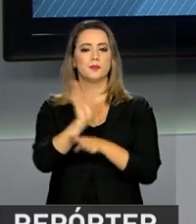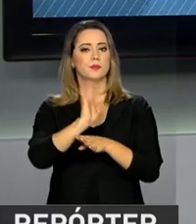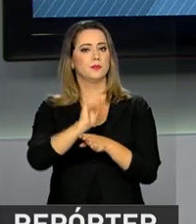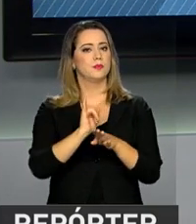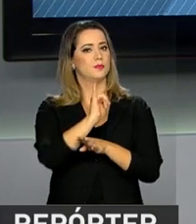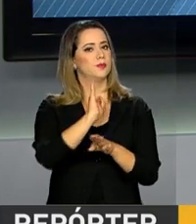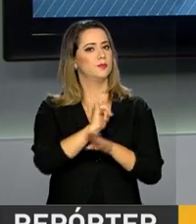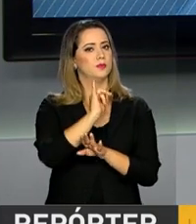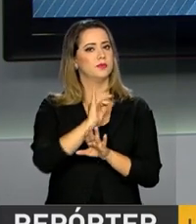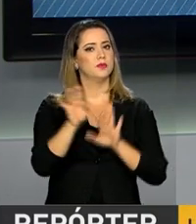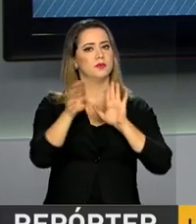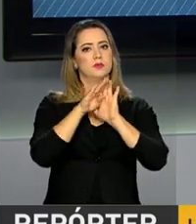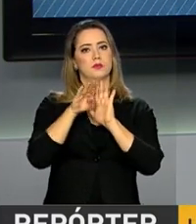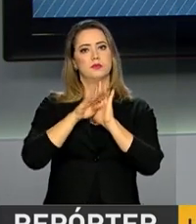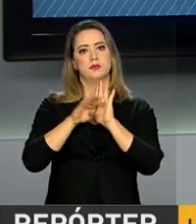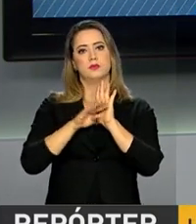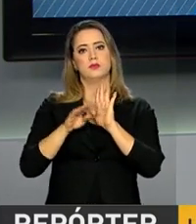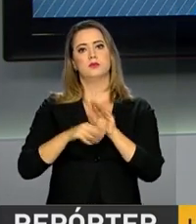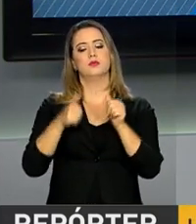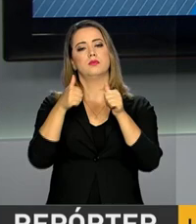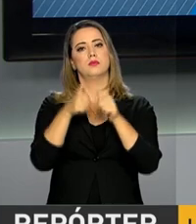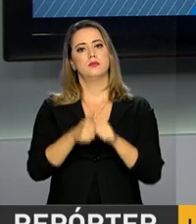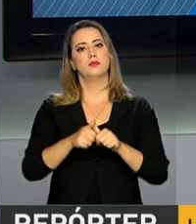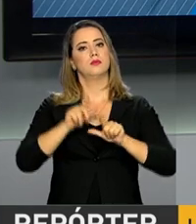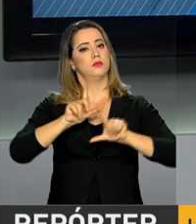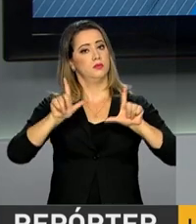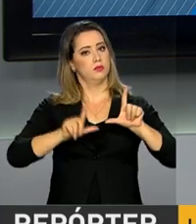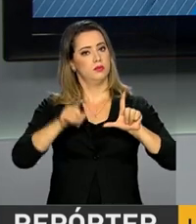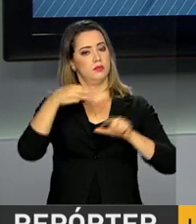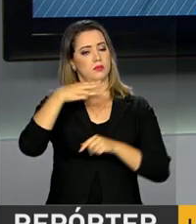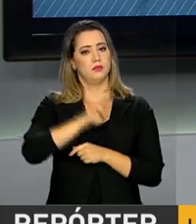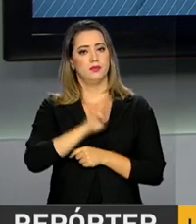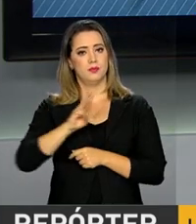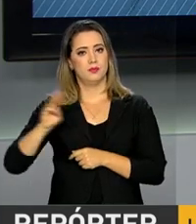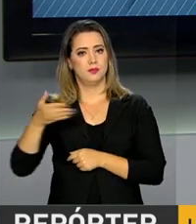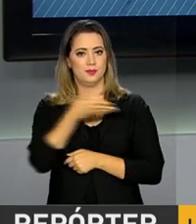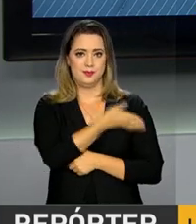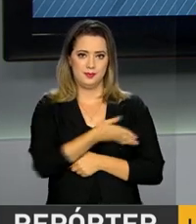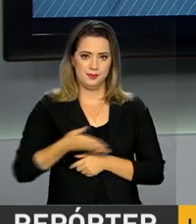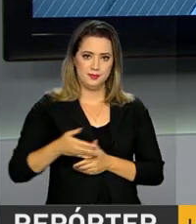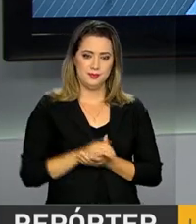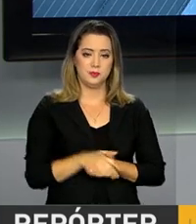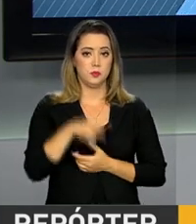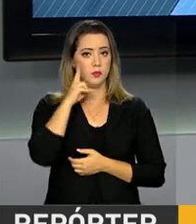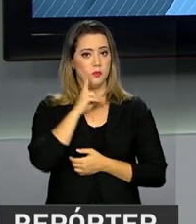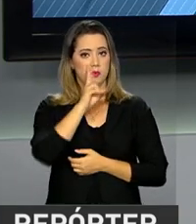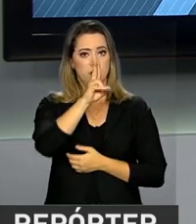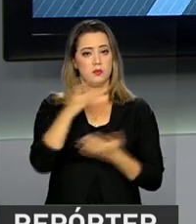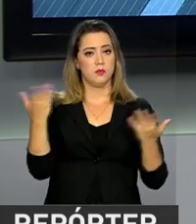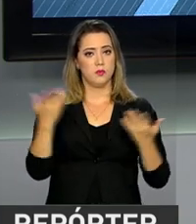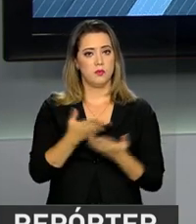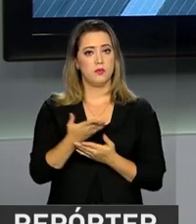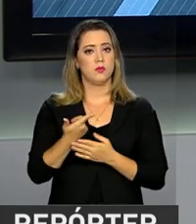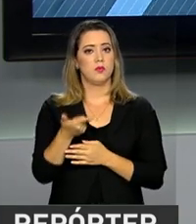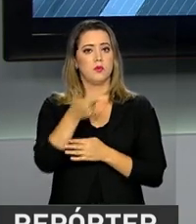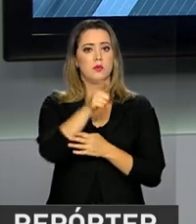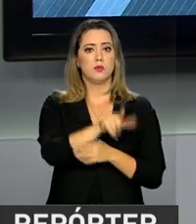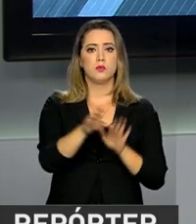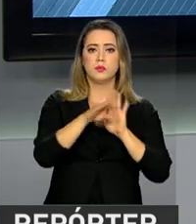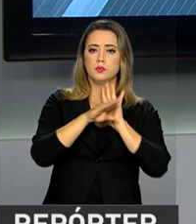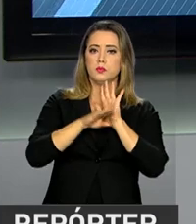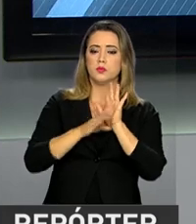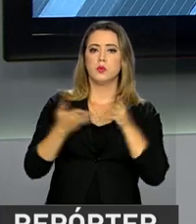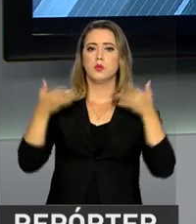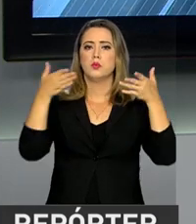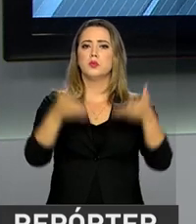as reportagens no youtube e toda a nossa programação também está na página da nbr na internet acompanhe agora a reapresentação do